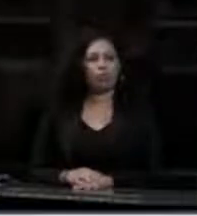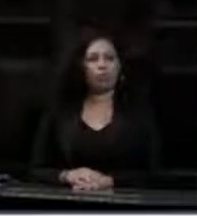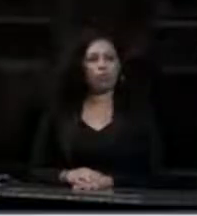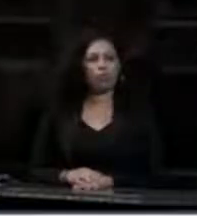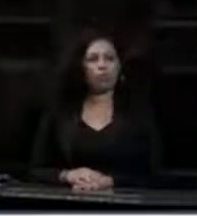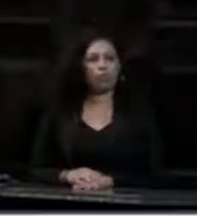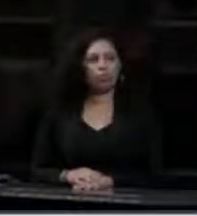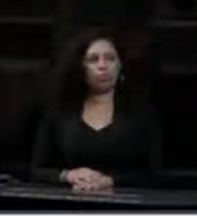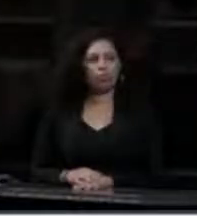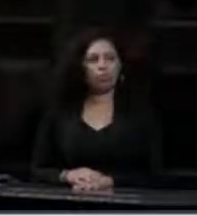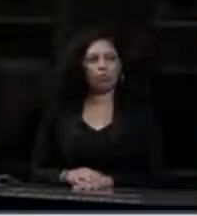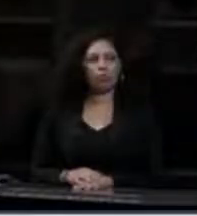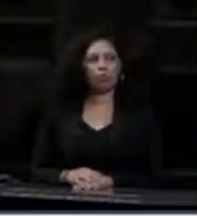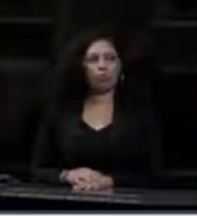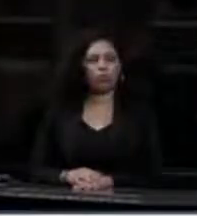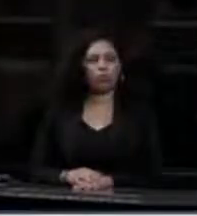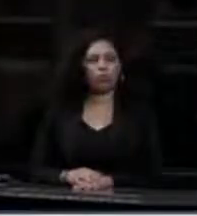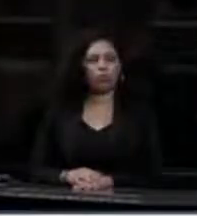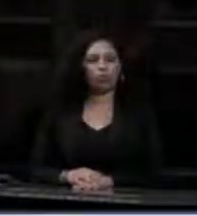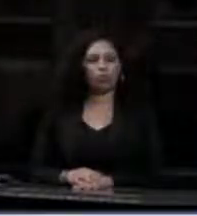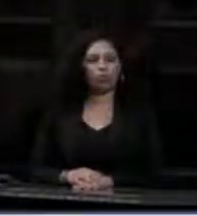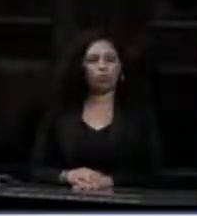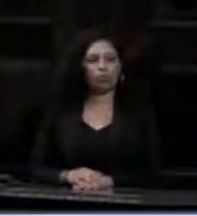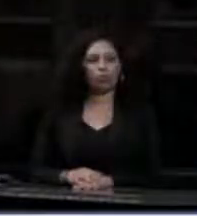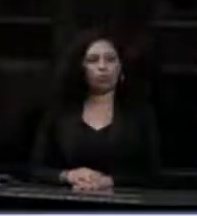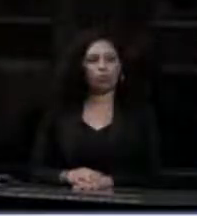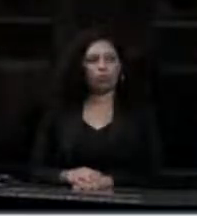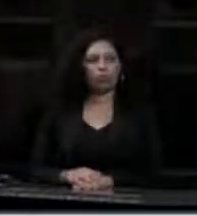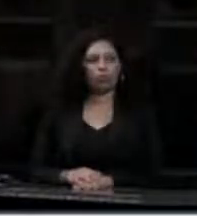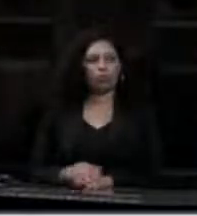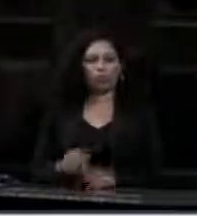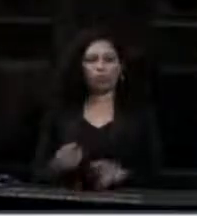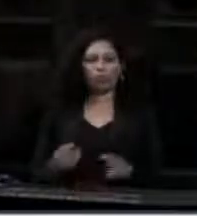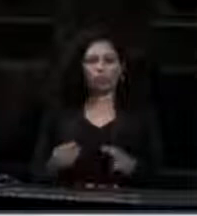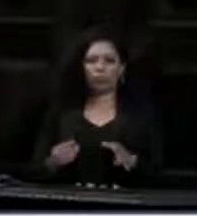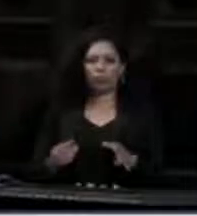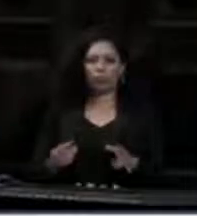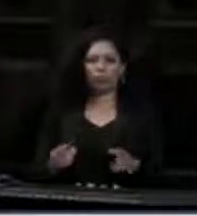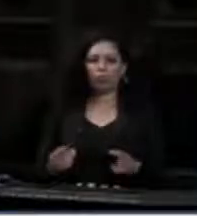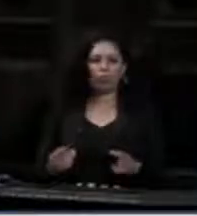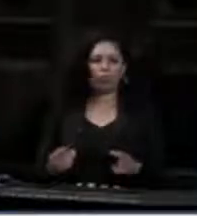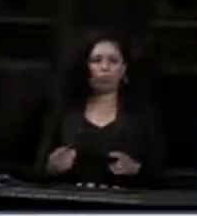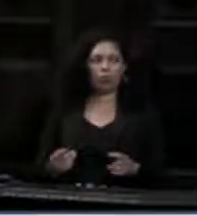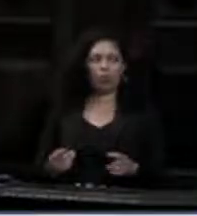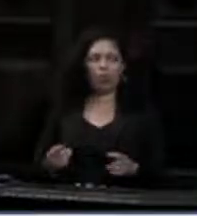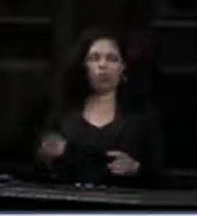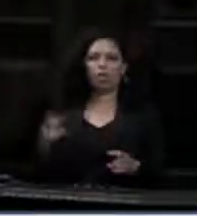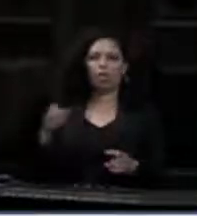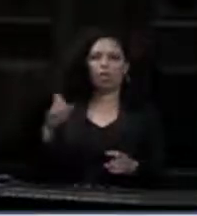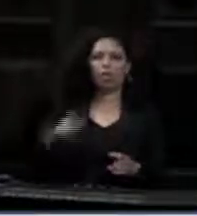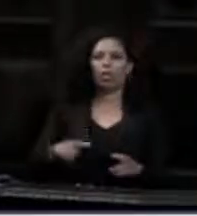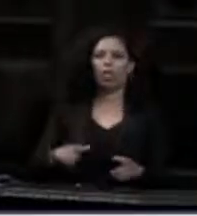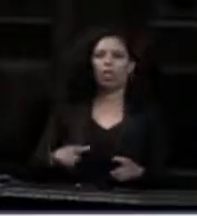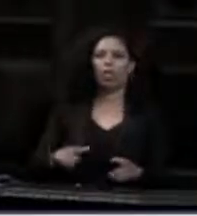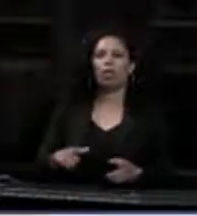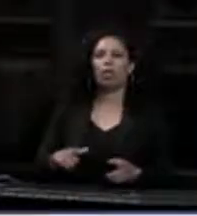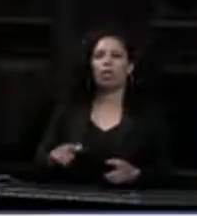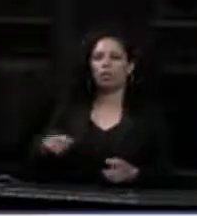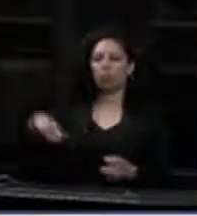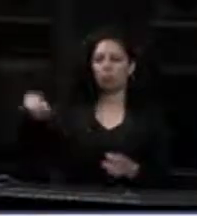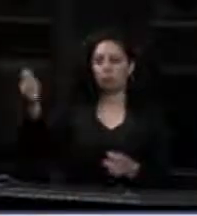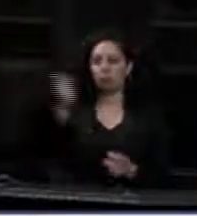o crime diz idéia de se ter sido dado uma